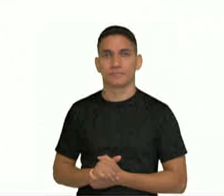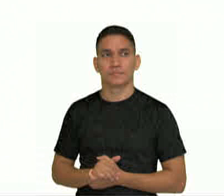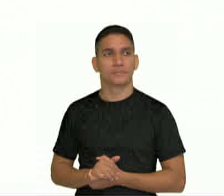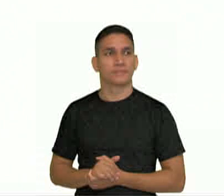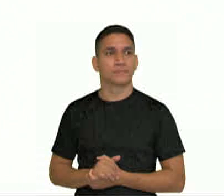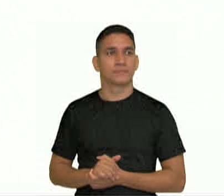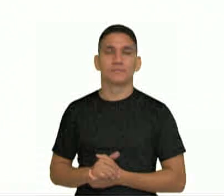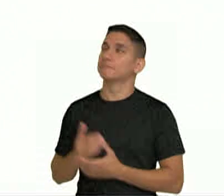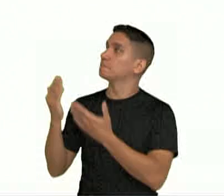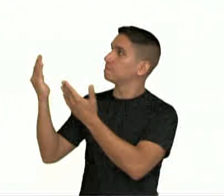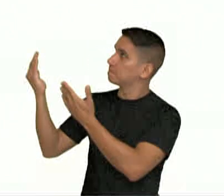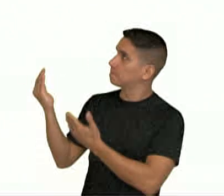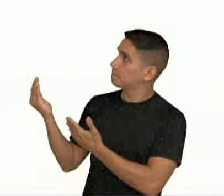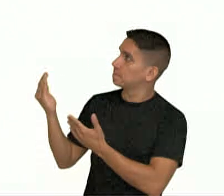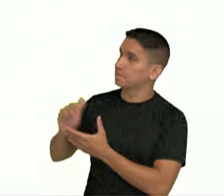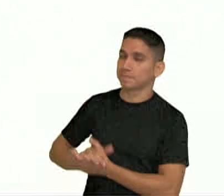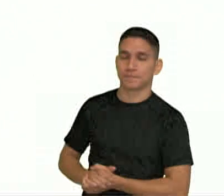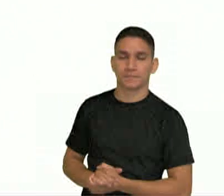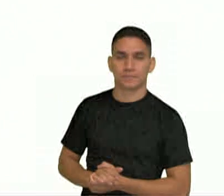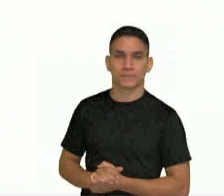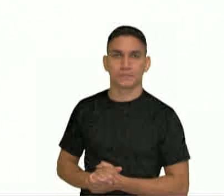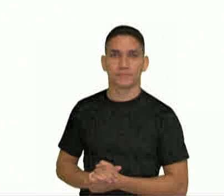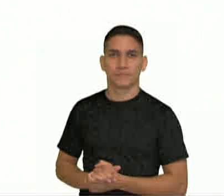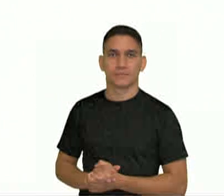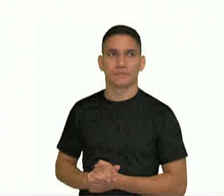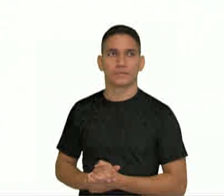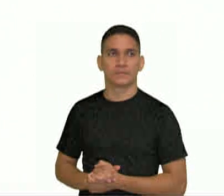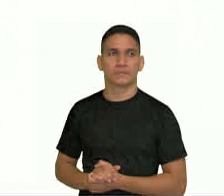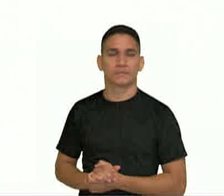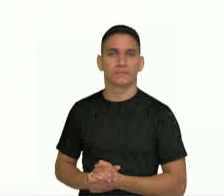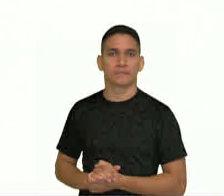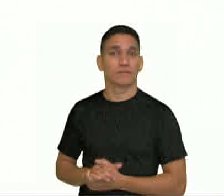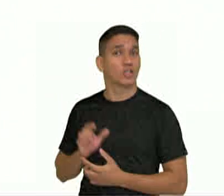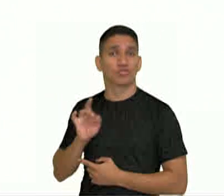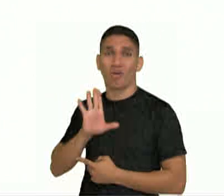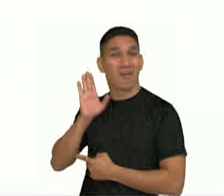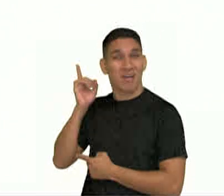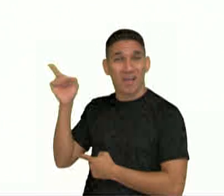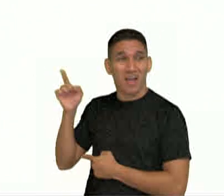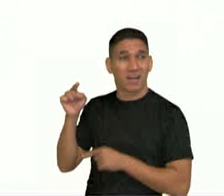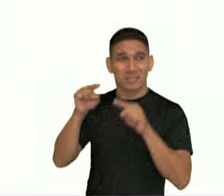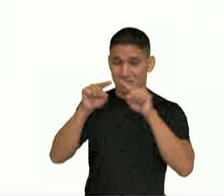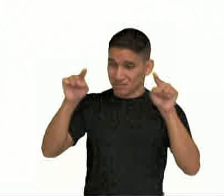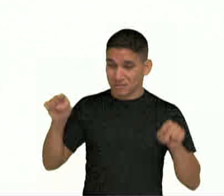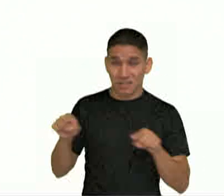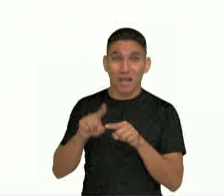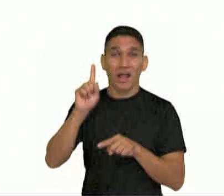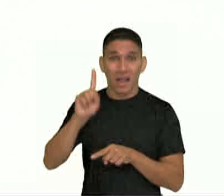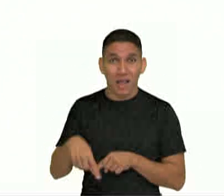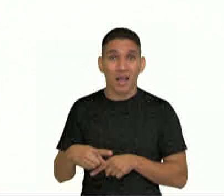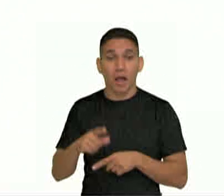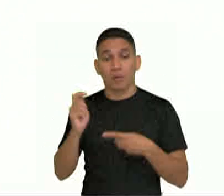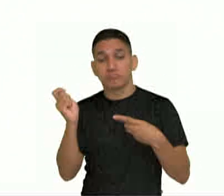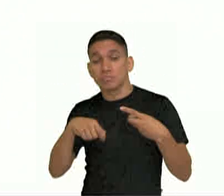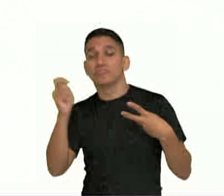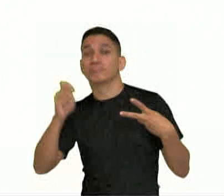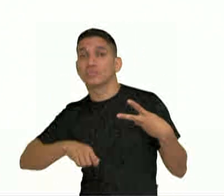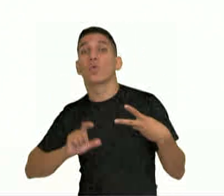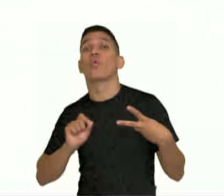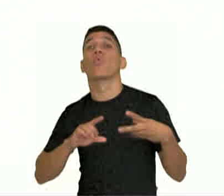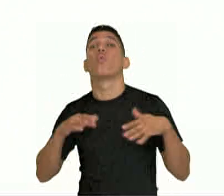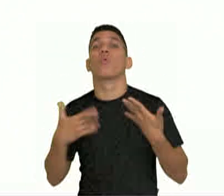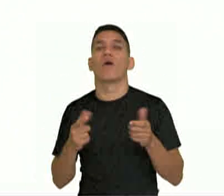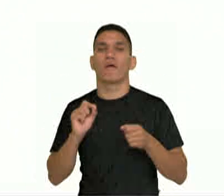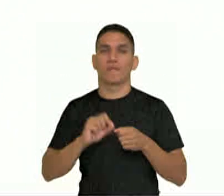Czinho. Azão, Azinho, Bzão, Bzinho, Czinho, Czinho. Só são essas 2 possibilidades. Achando elas aqui, qual que vai